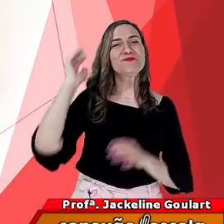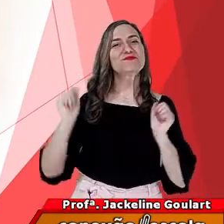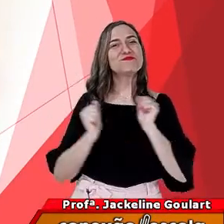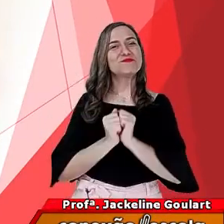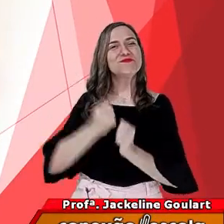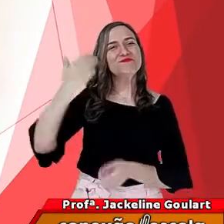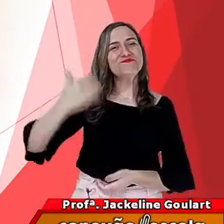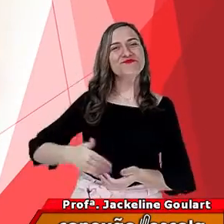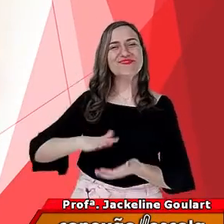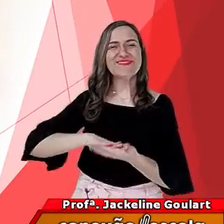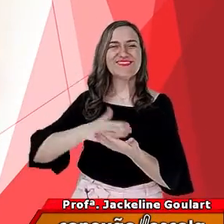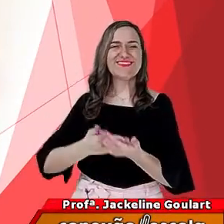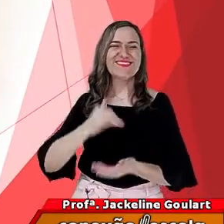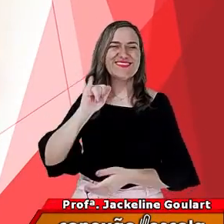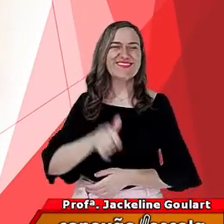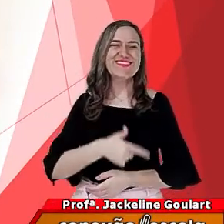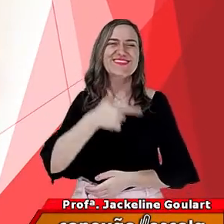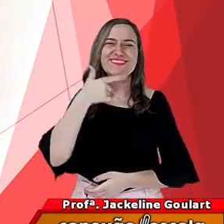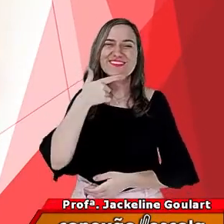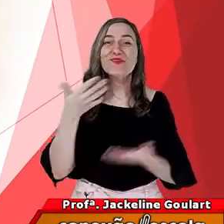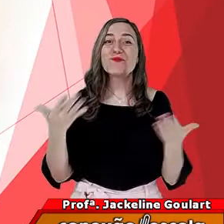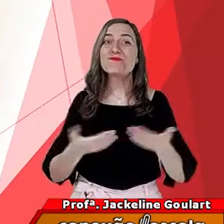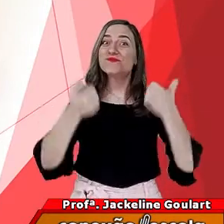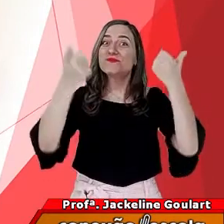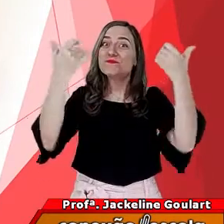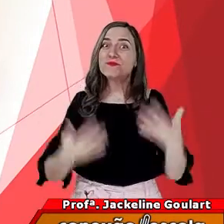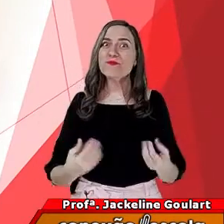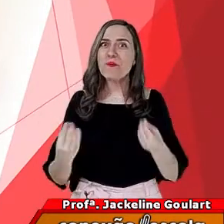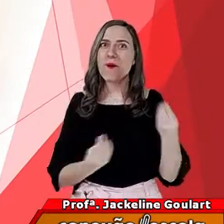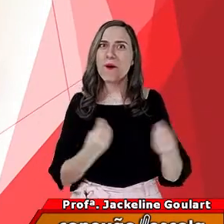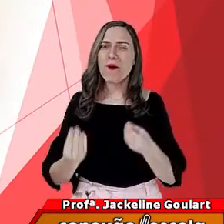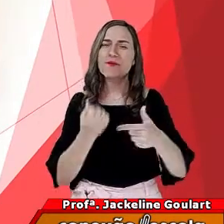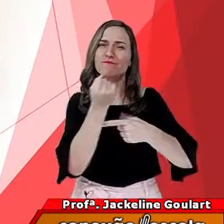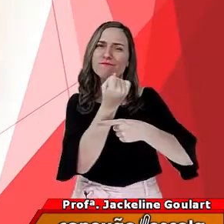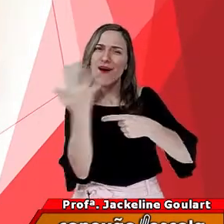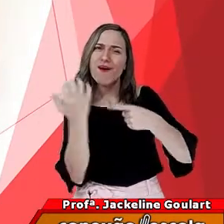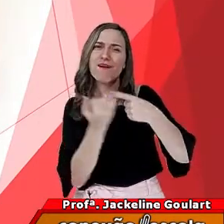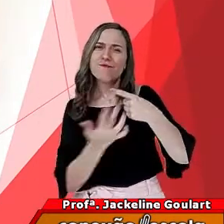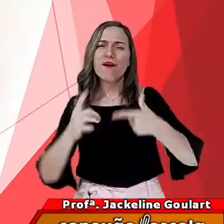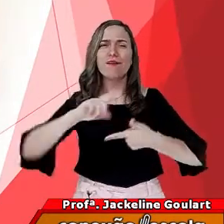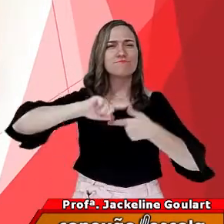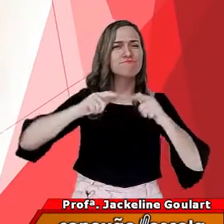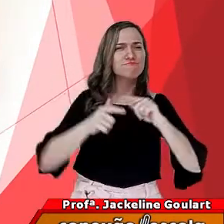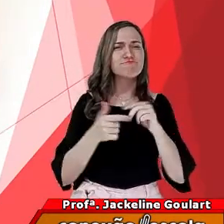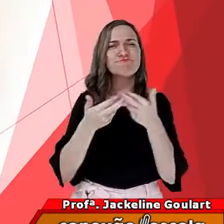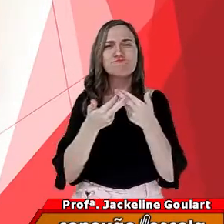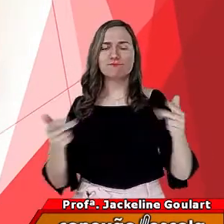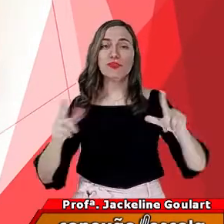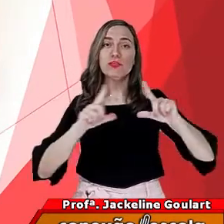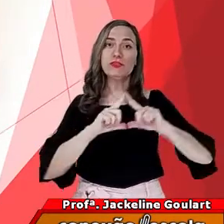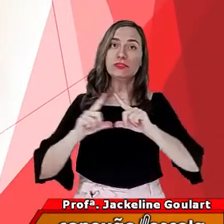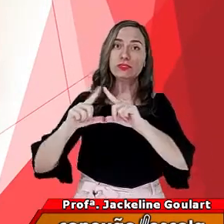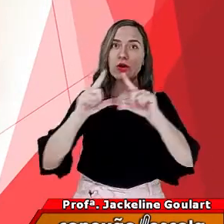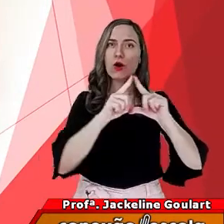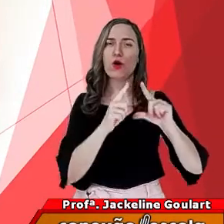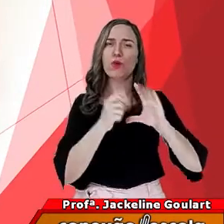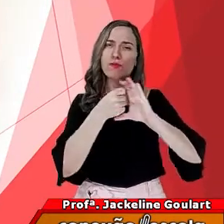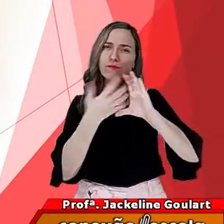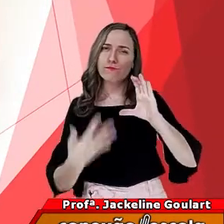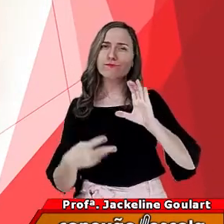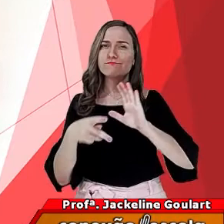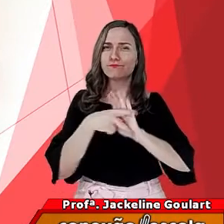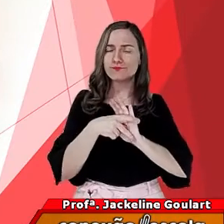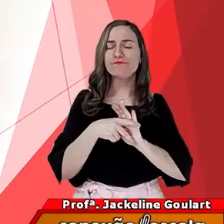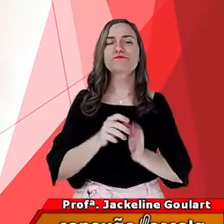Jaqueline, nós vamos falar hoje sobre razões trigonométricas. Um estudo que nós iniciamos a falar, que